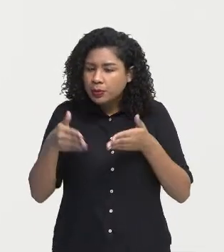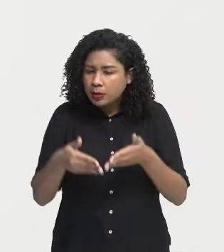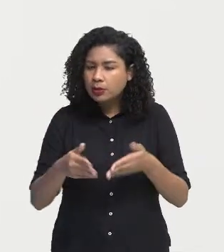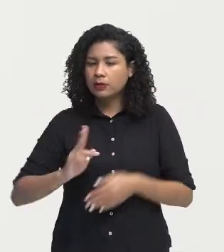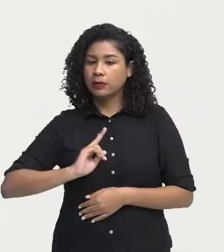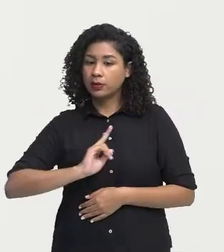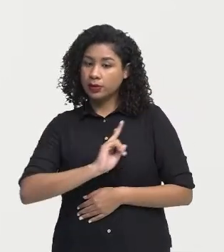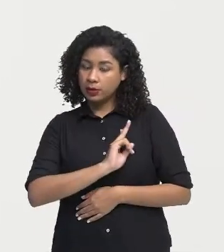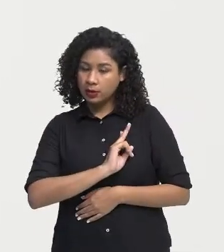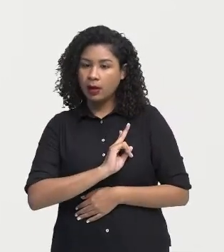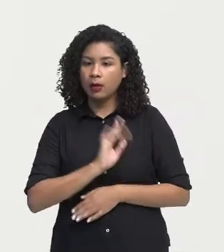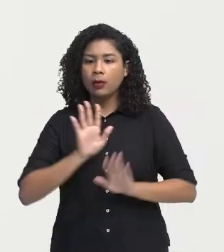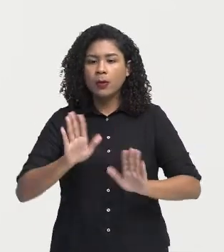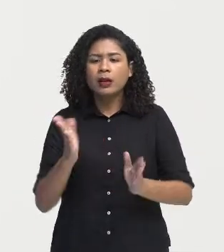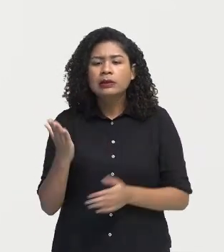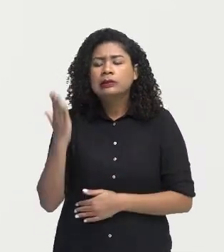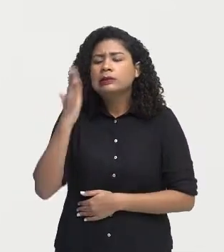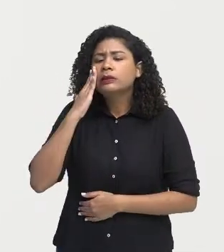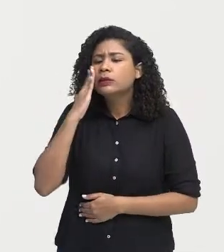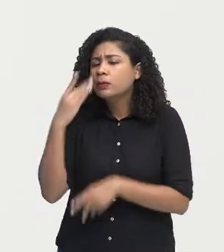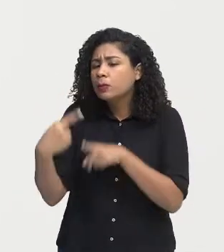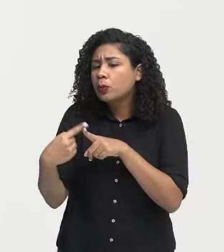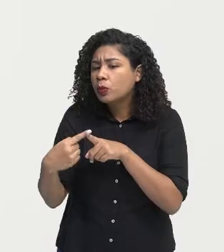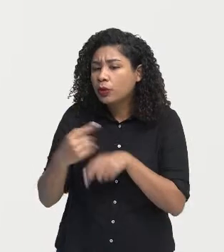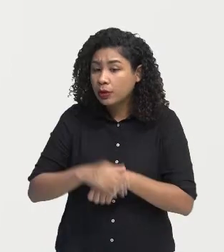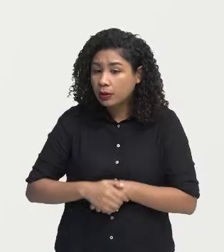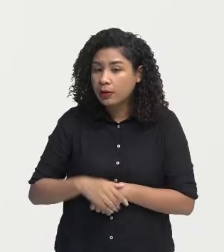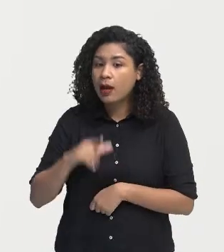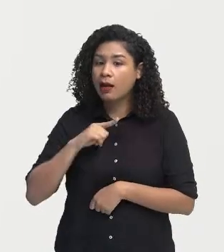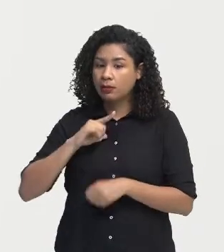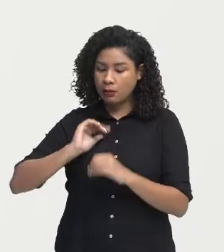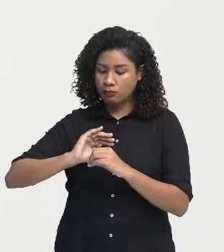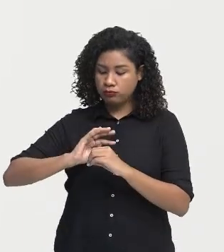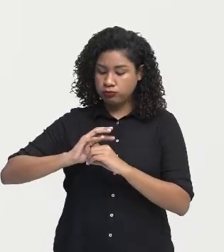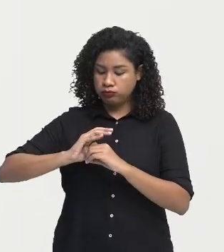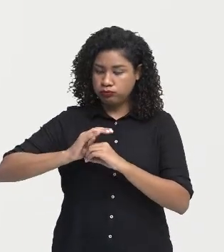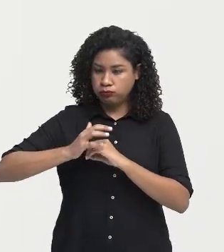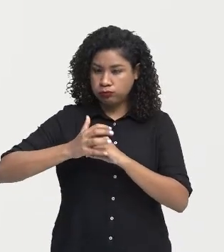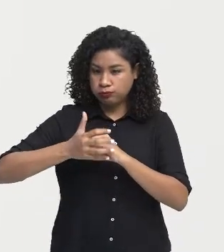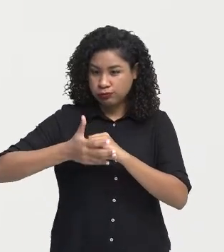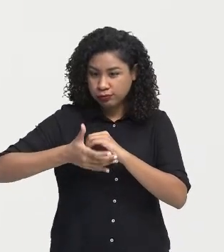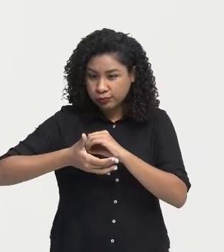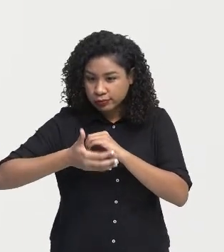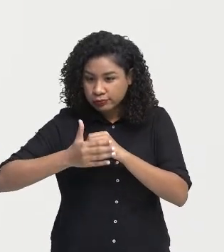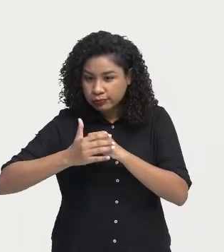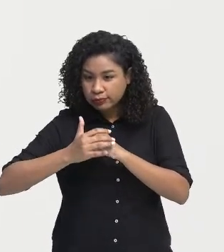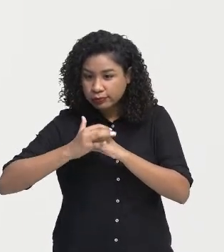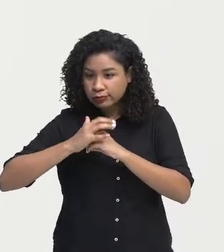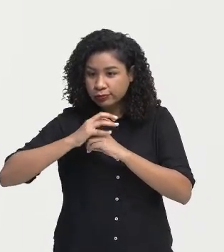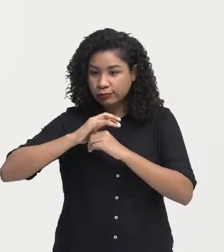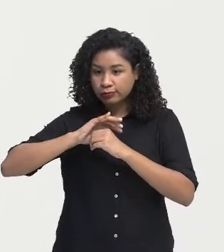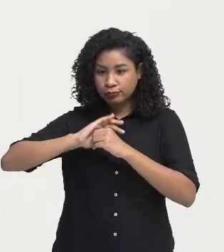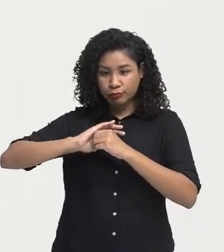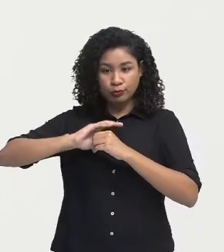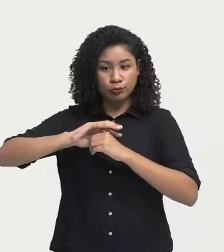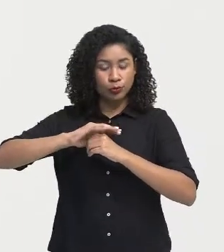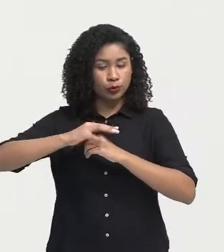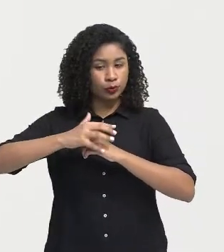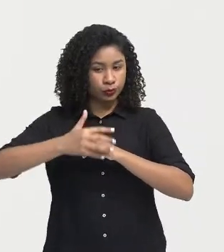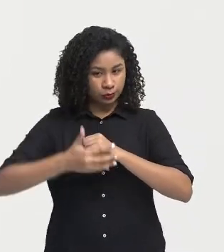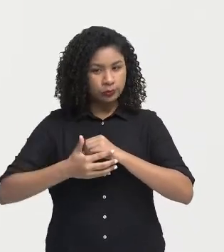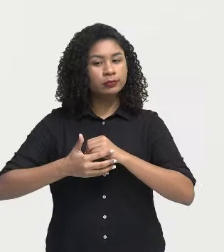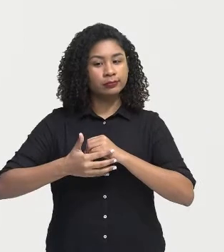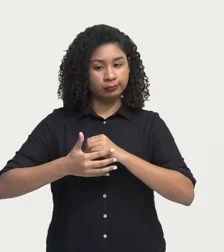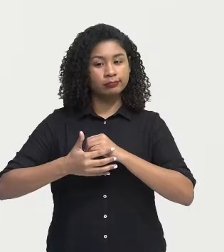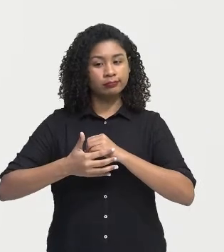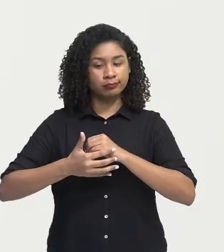vegetal porque ela apresenta aqui, ó, uma parede celular, né? Uma estrutura que vai dar uma certa rigidez para esse tipo